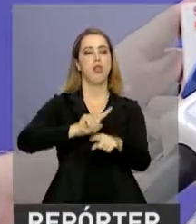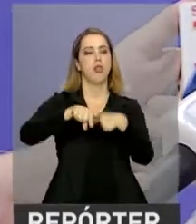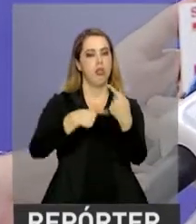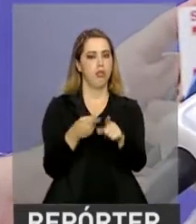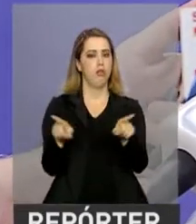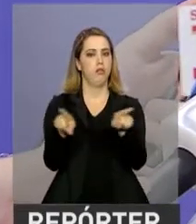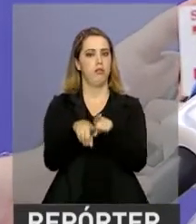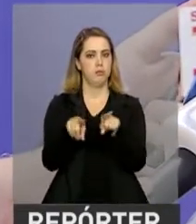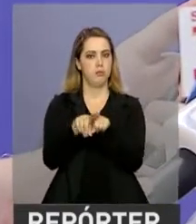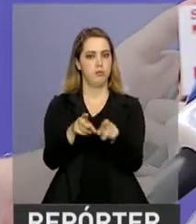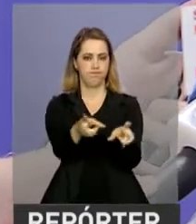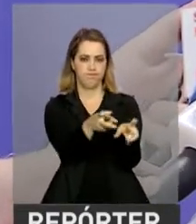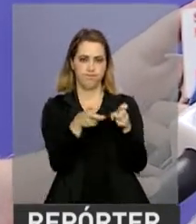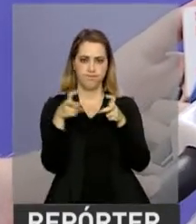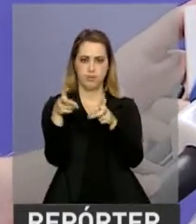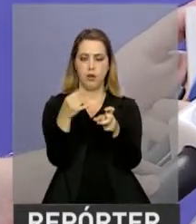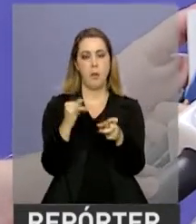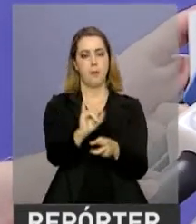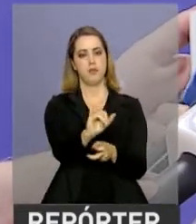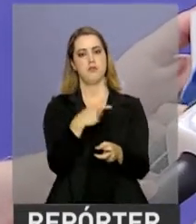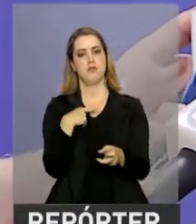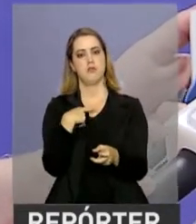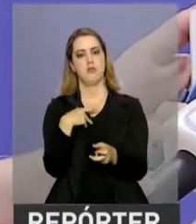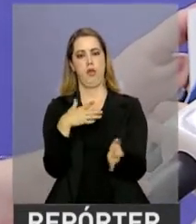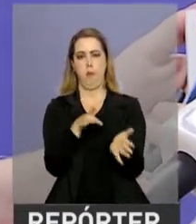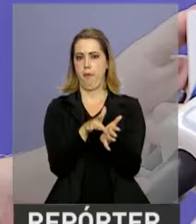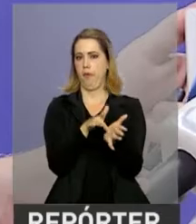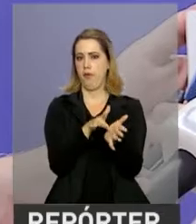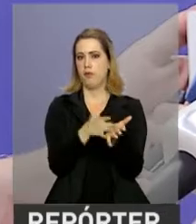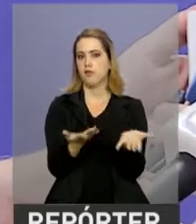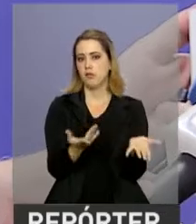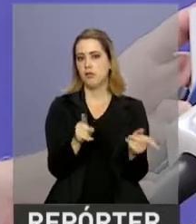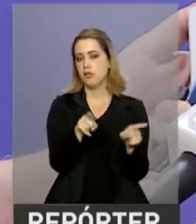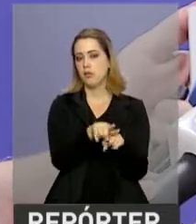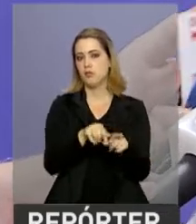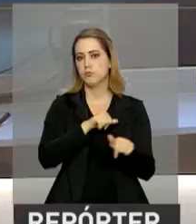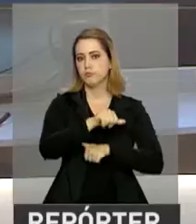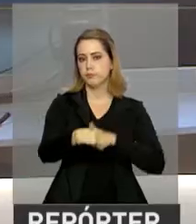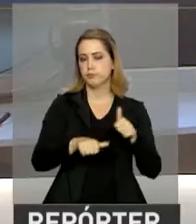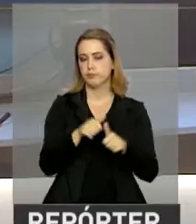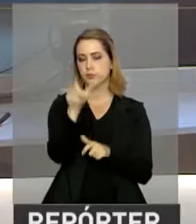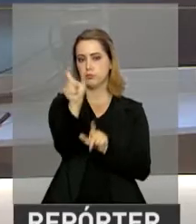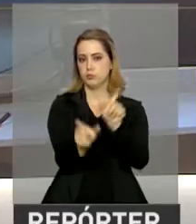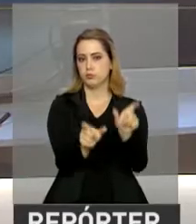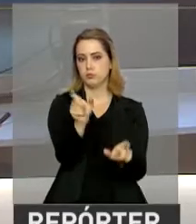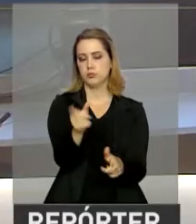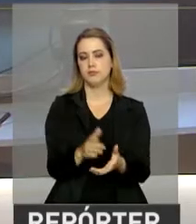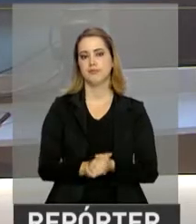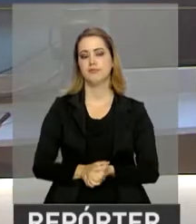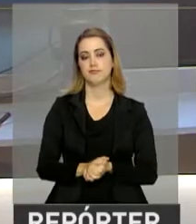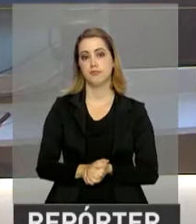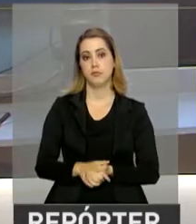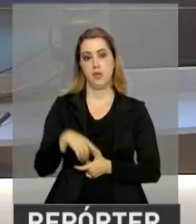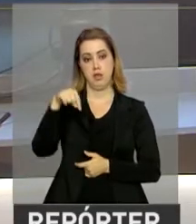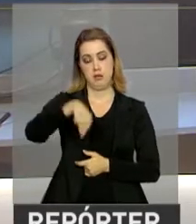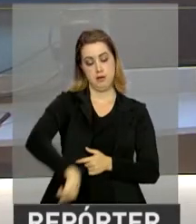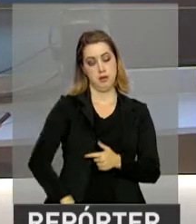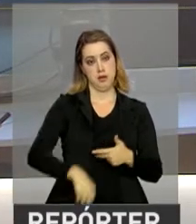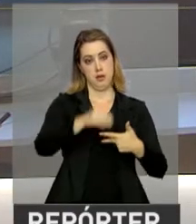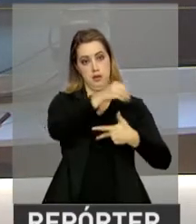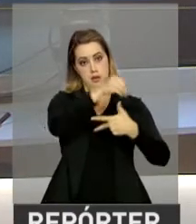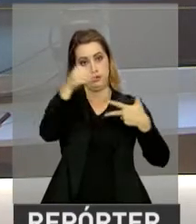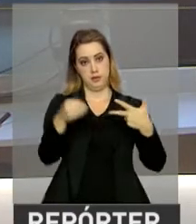identificação de eventual tentativa de fraude a prova do enem e esta semana o congresso nacional